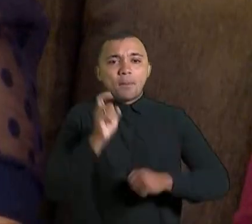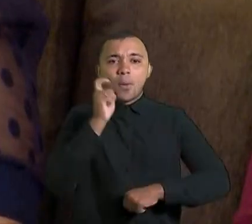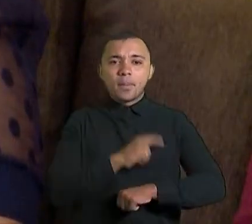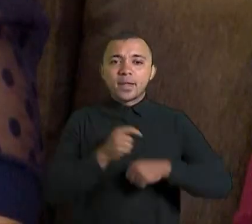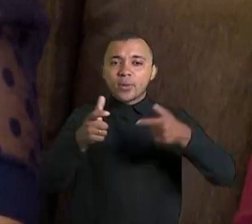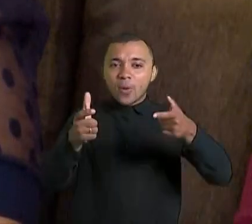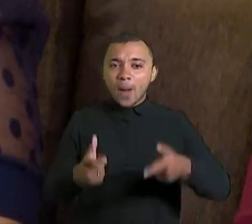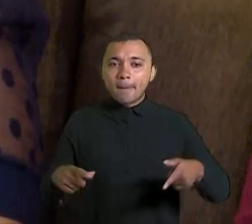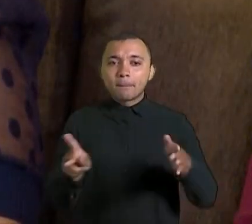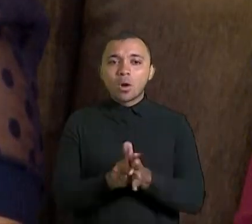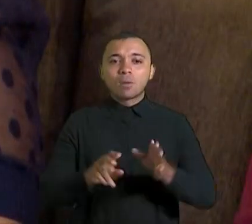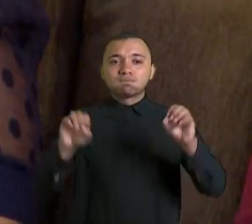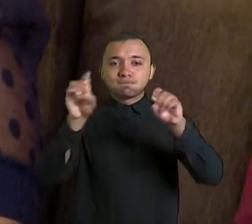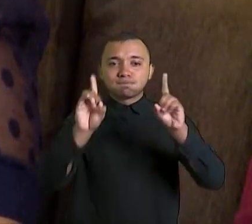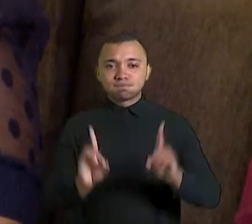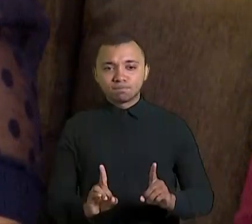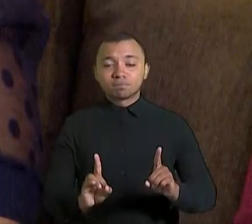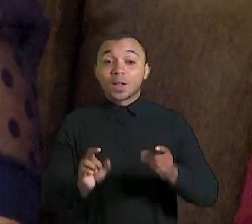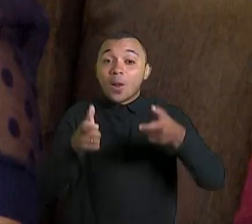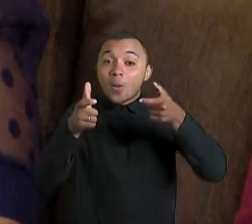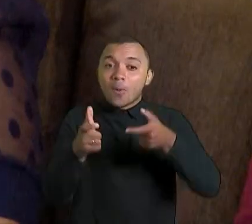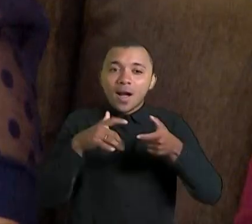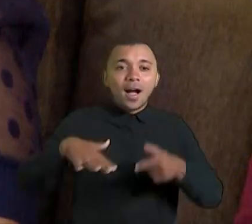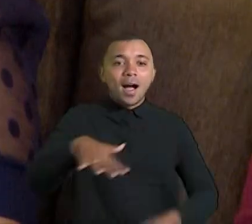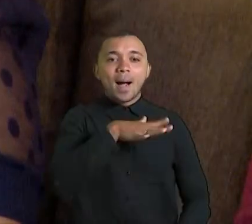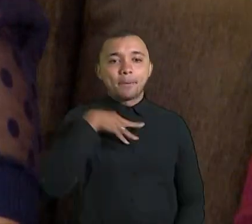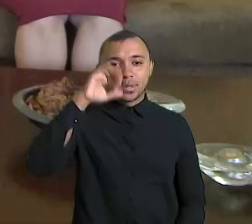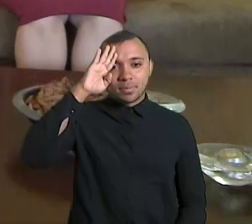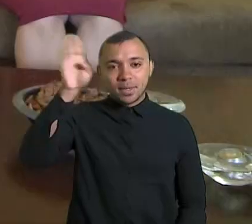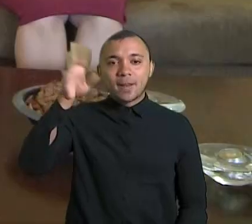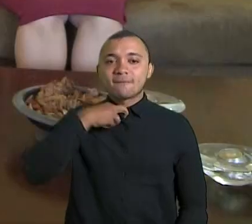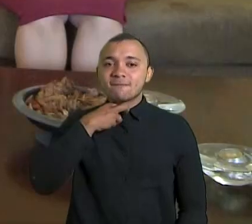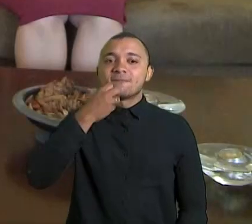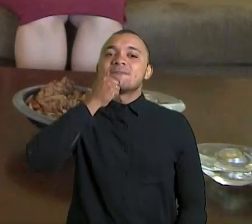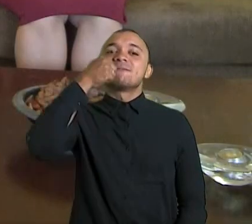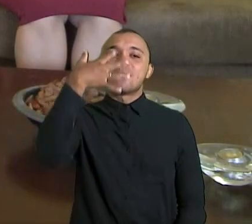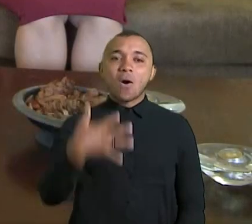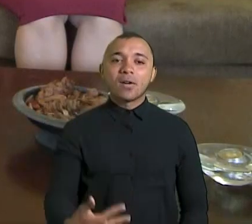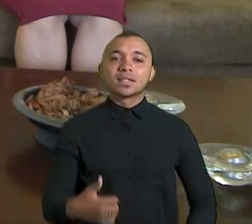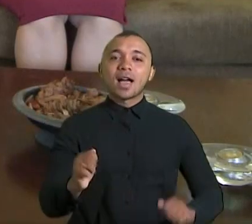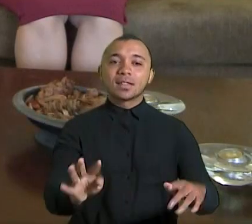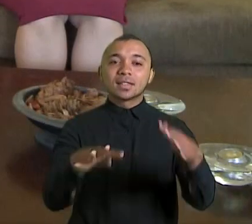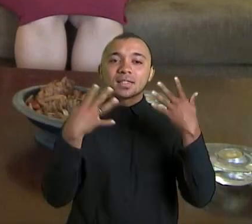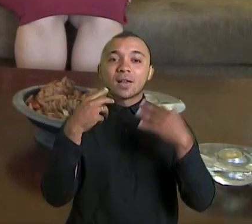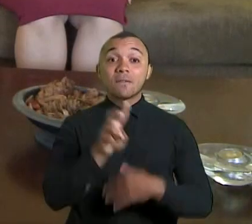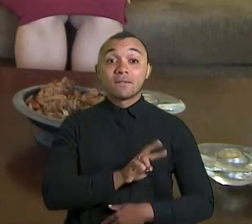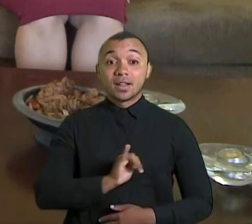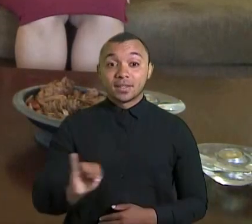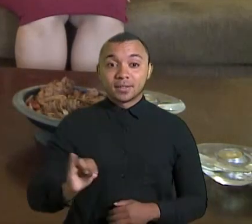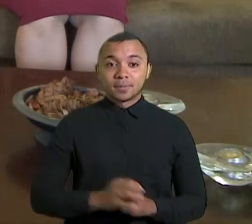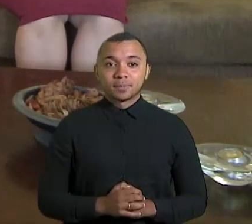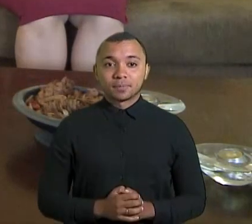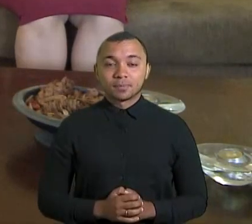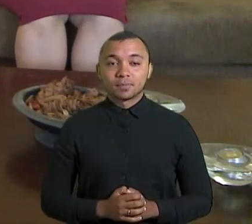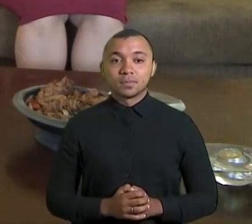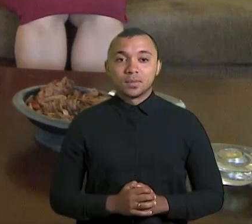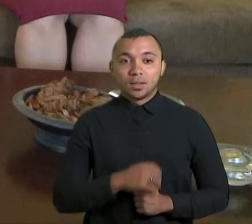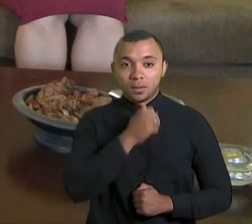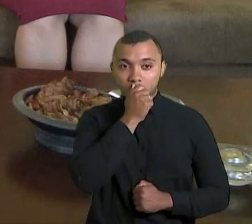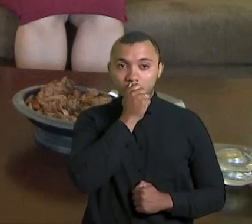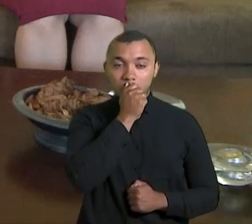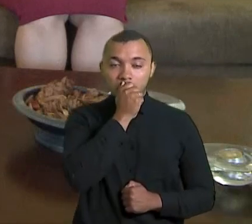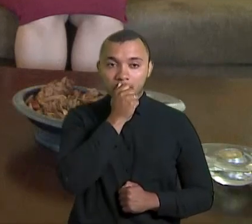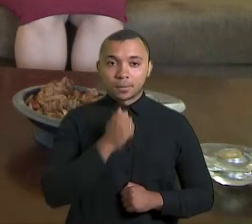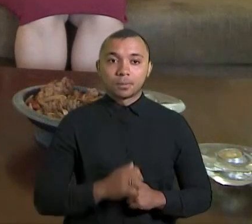espaço, é um lugar e, acima de tudo, é uma voz que vai ser ouvida. Muito obrigada. E você, Irani? Eu também